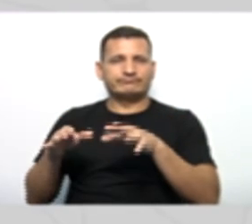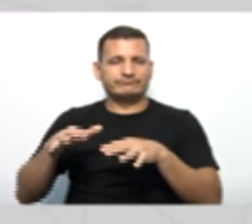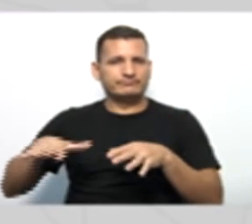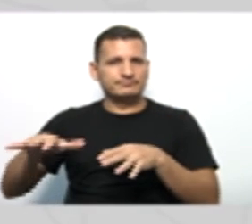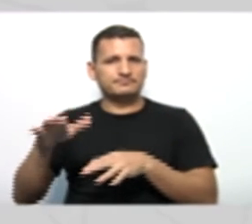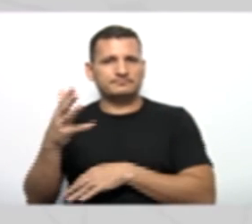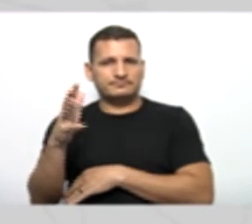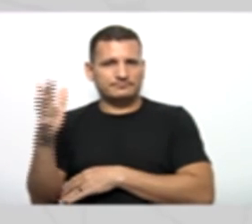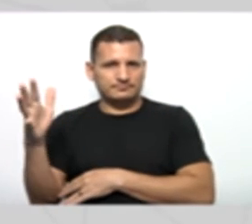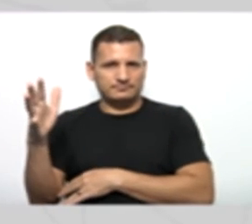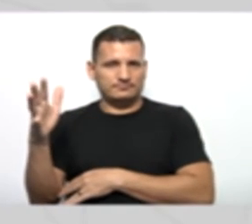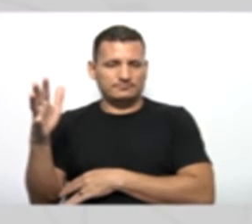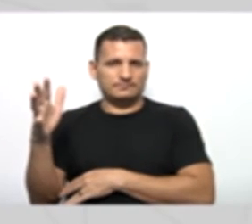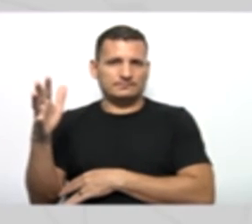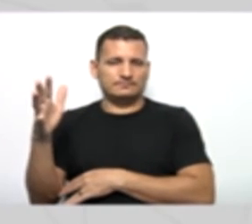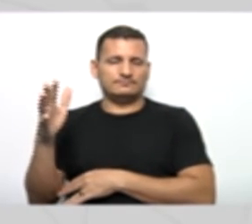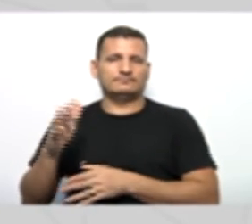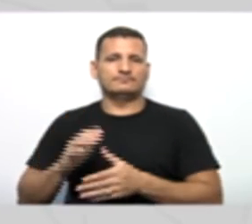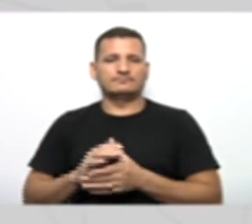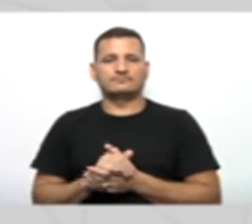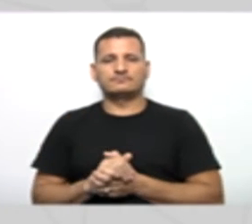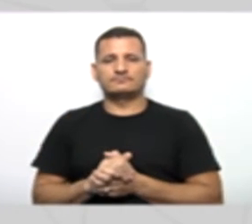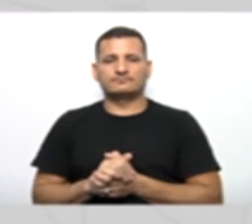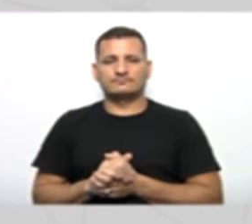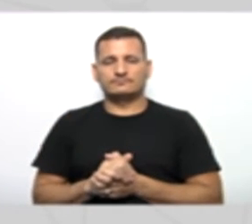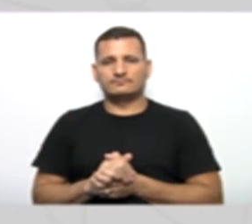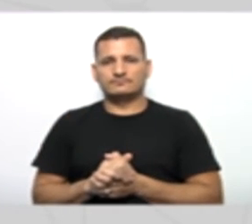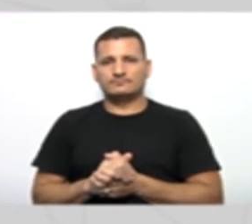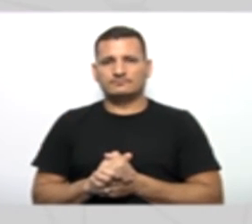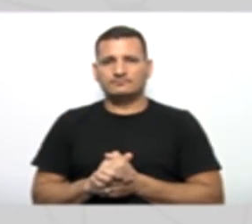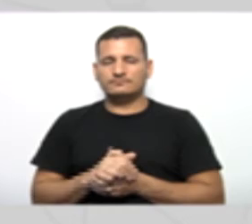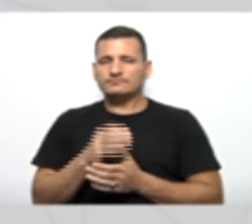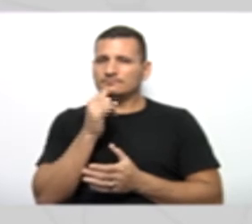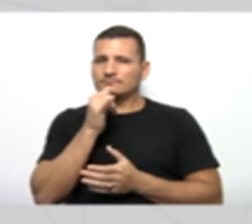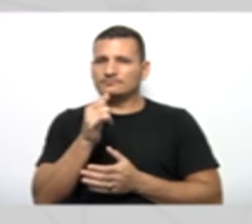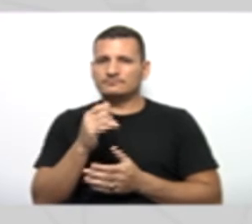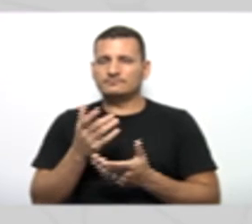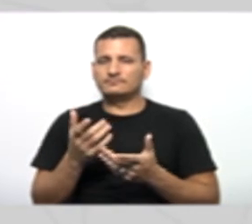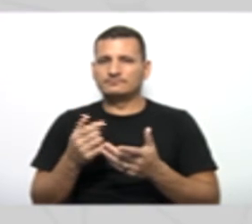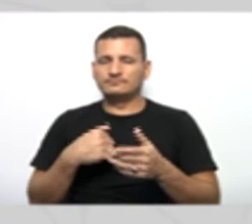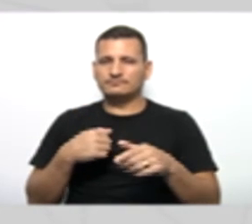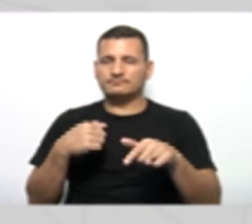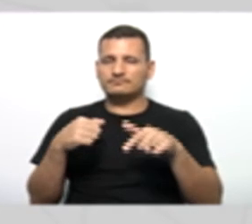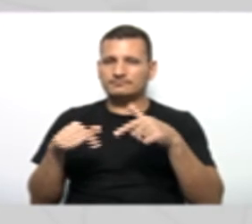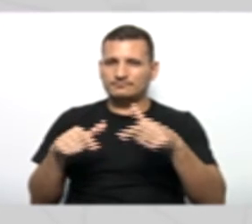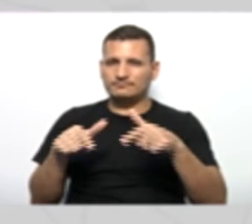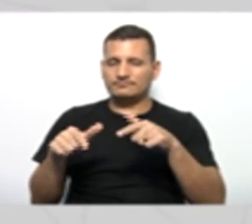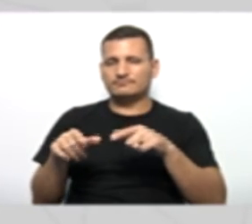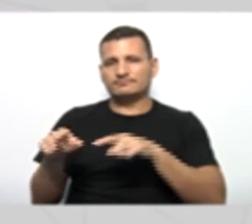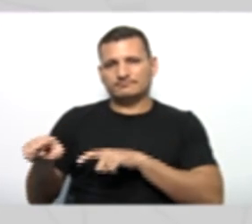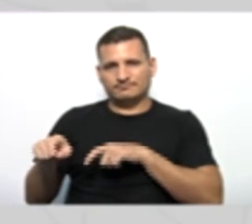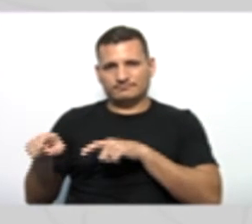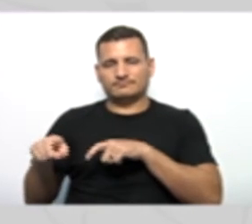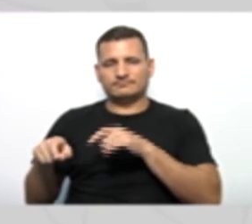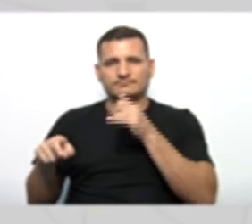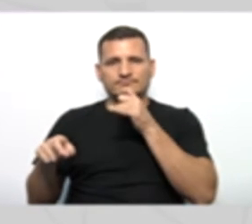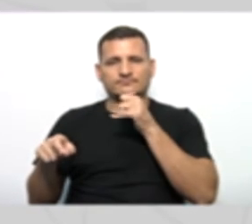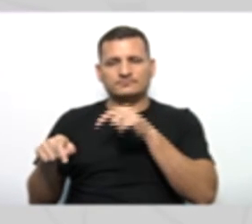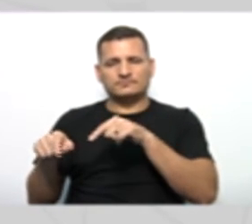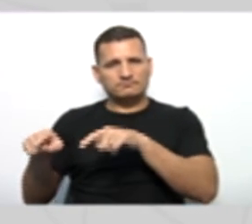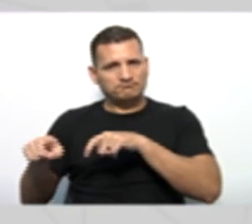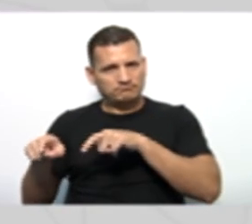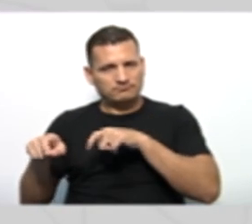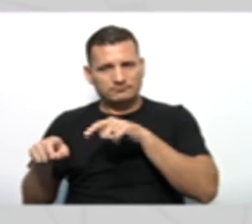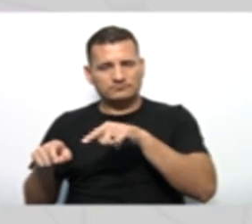ela não pode degradar o meio ambiente. Então, se eu desenvolvo uma atividade pecuária, essa atividade não